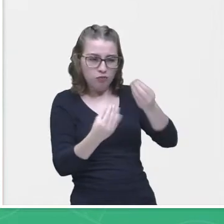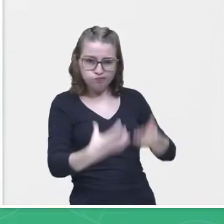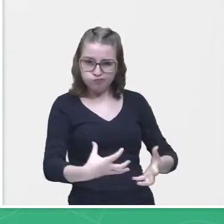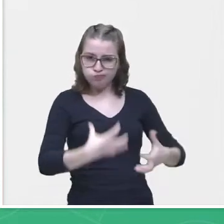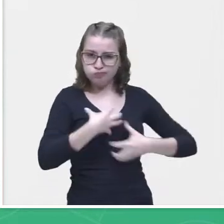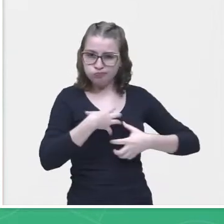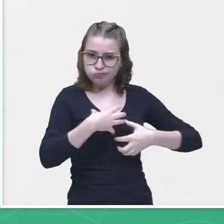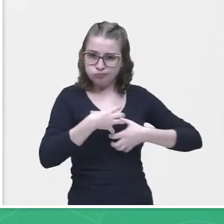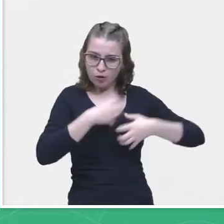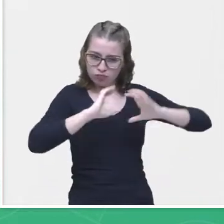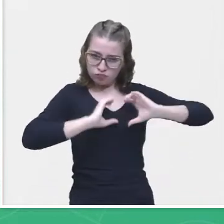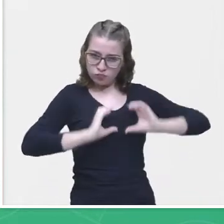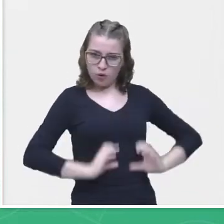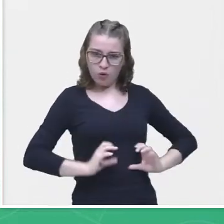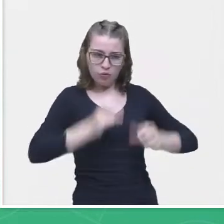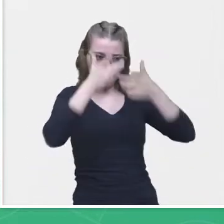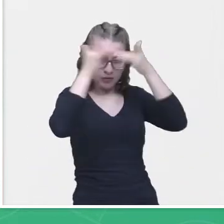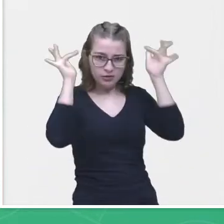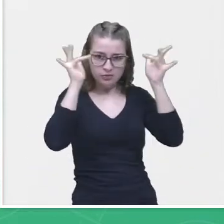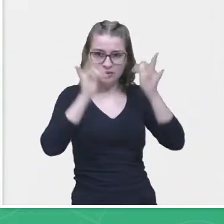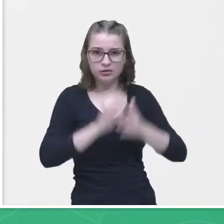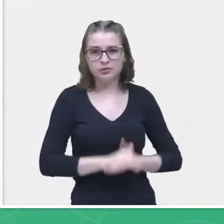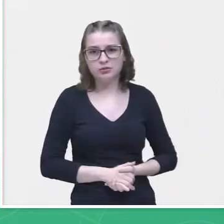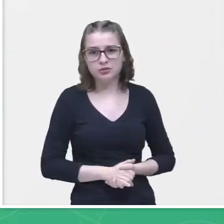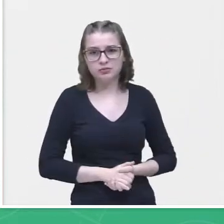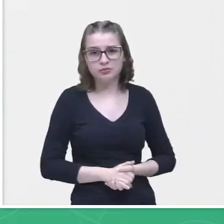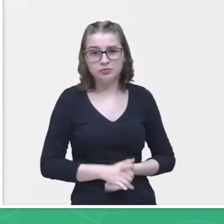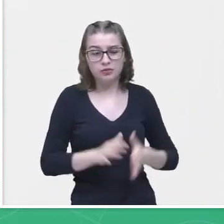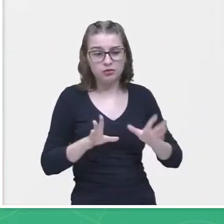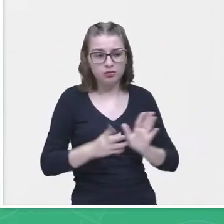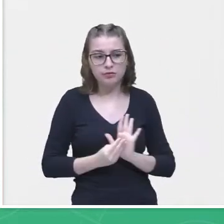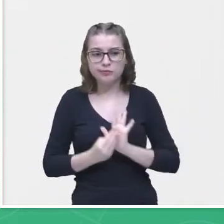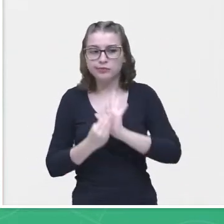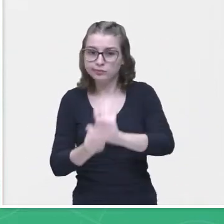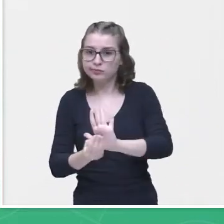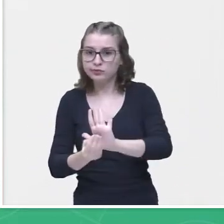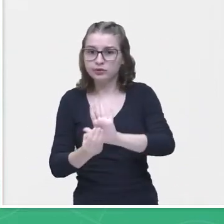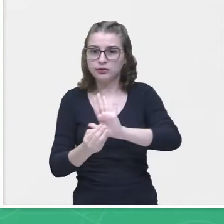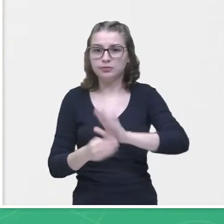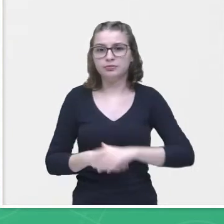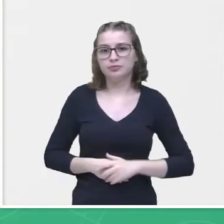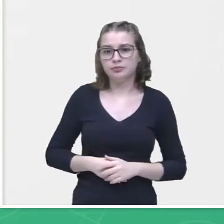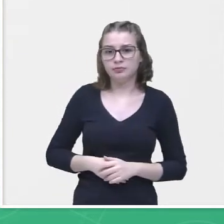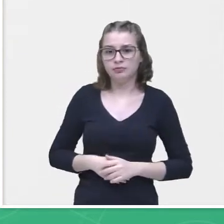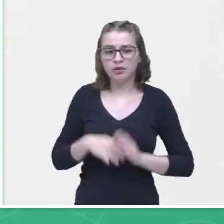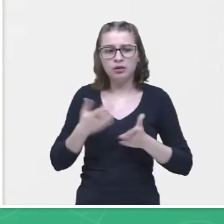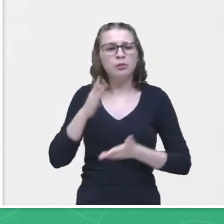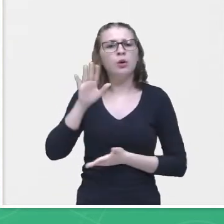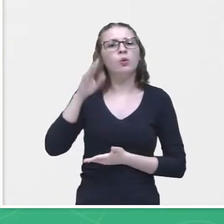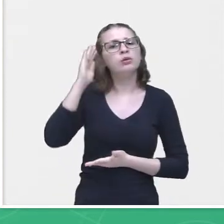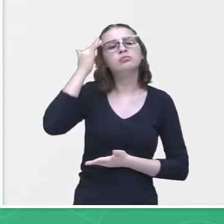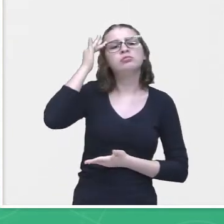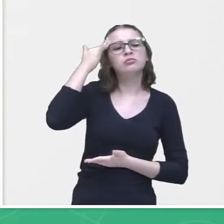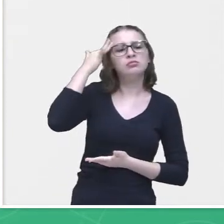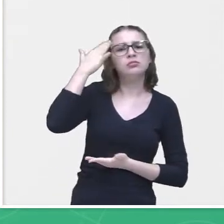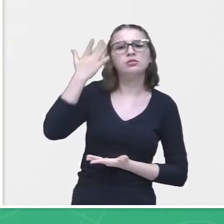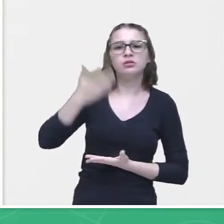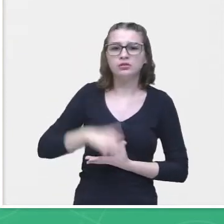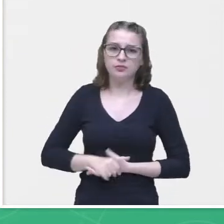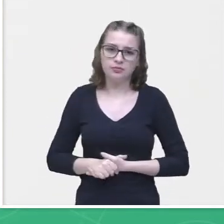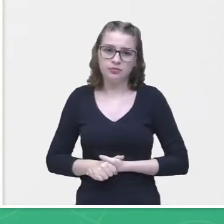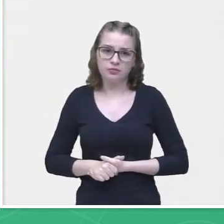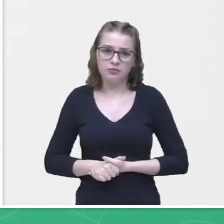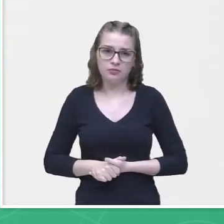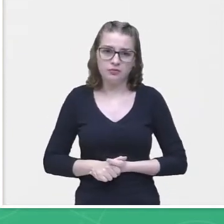daquele comportamento eu posso também trazer para a sociedade e também tirar entendimentos dali, ó. De repente,